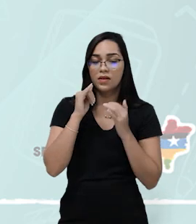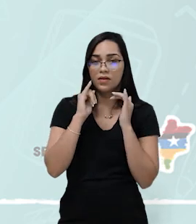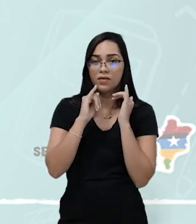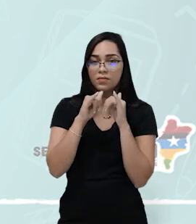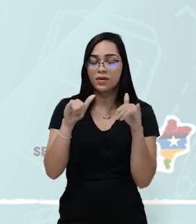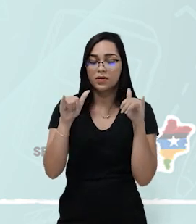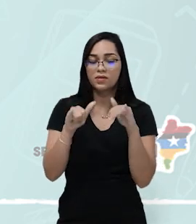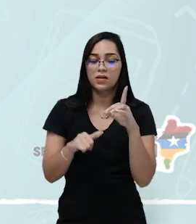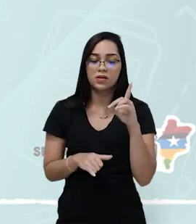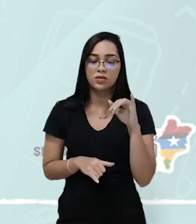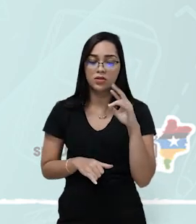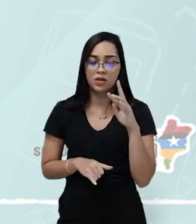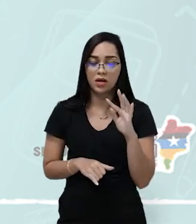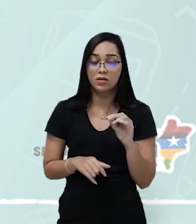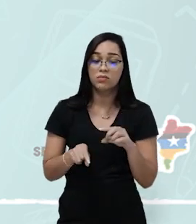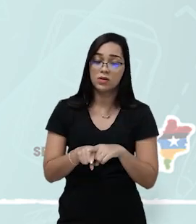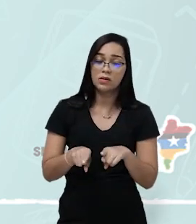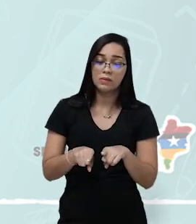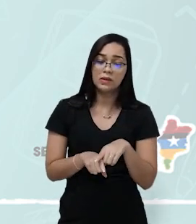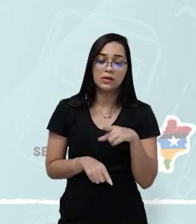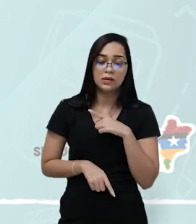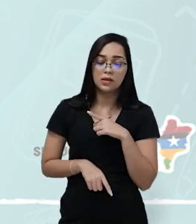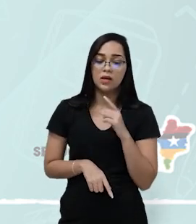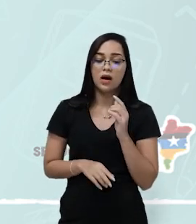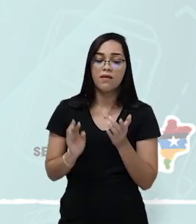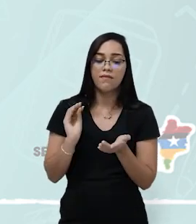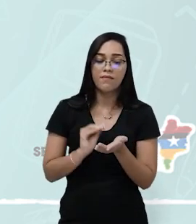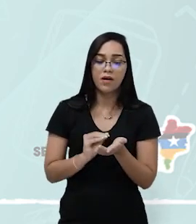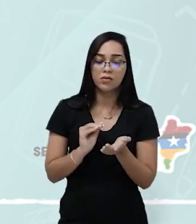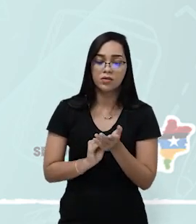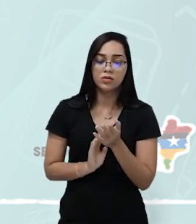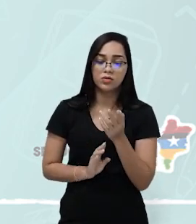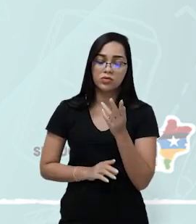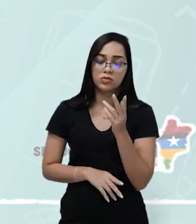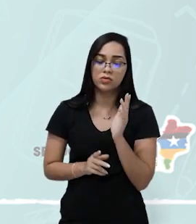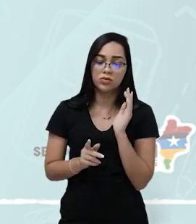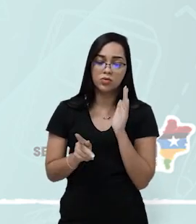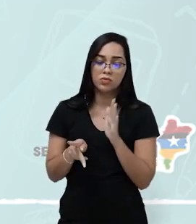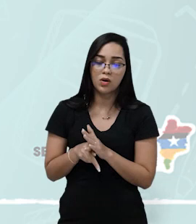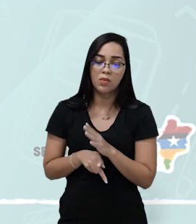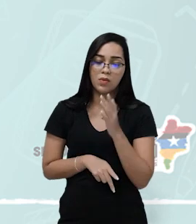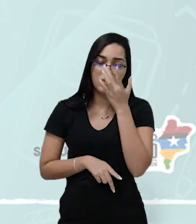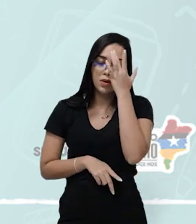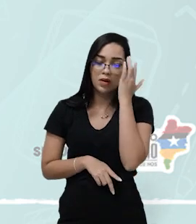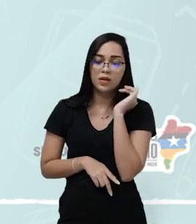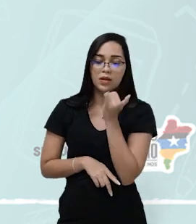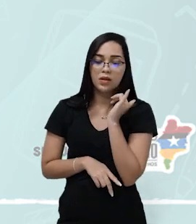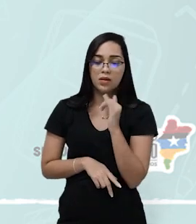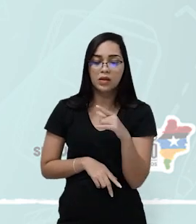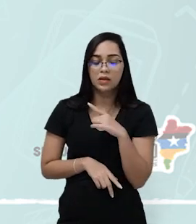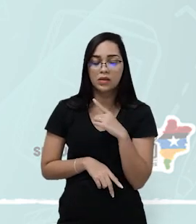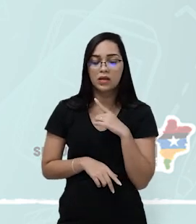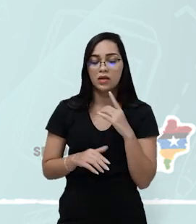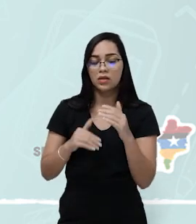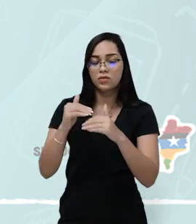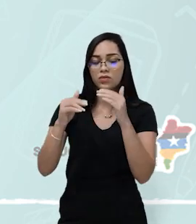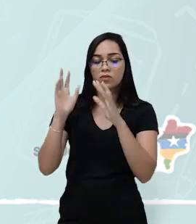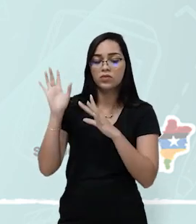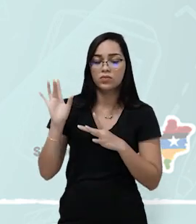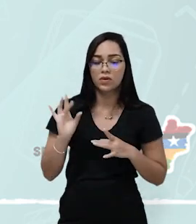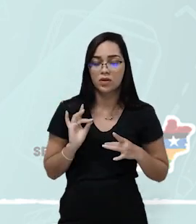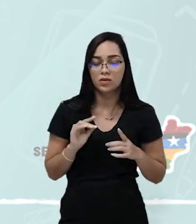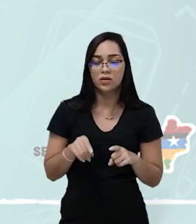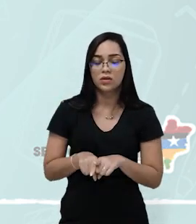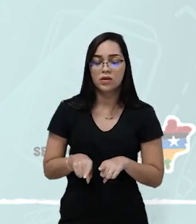discurso direto. Tal fato condiciona-se à ausência do próprio narrador, pois é mediante a desenvoltura dos